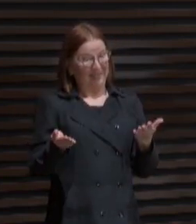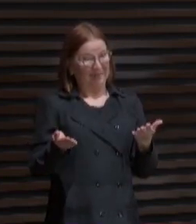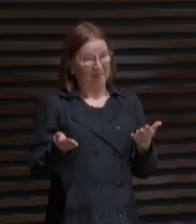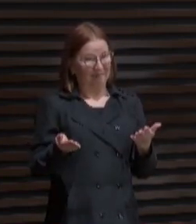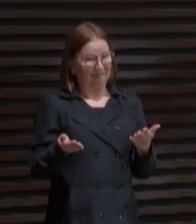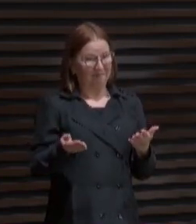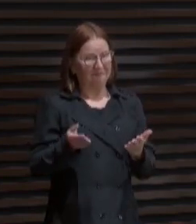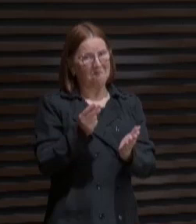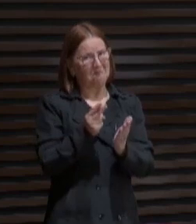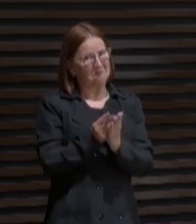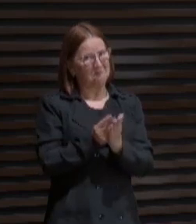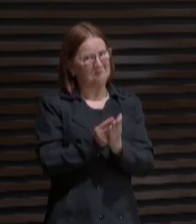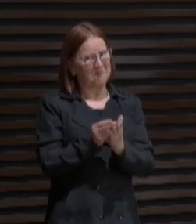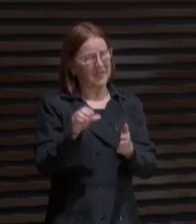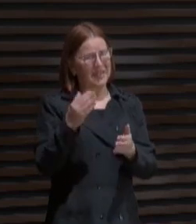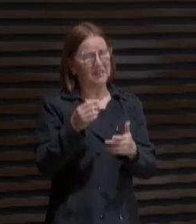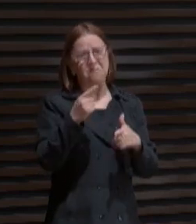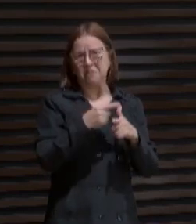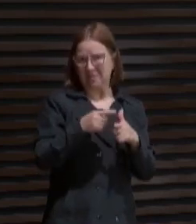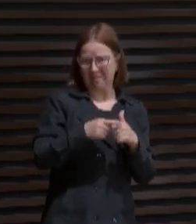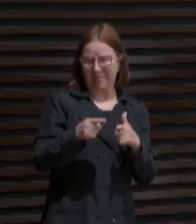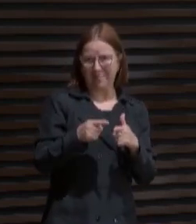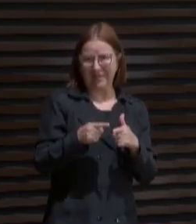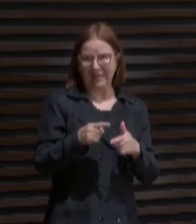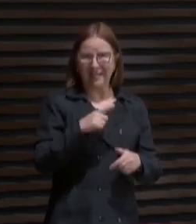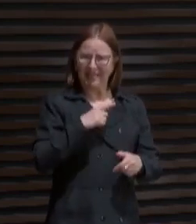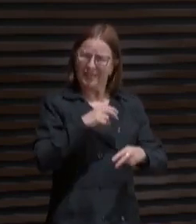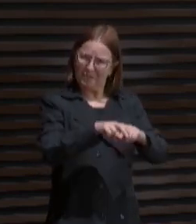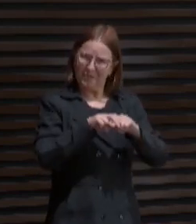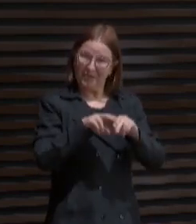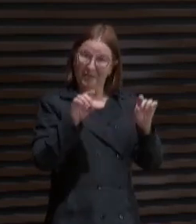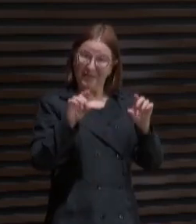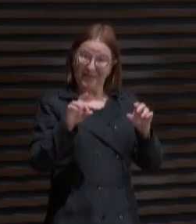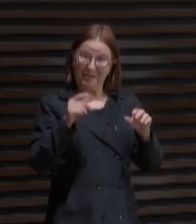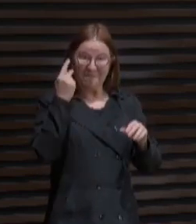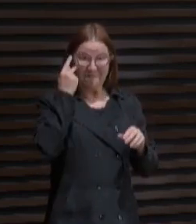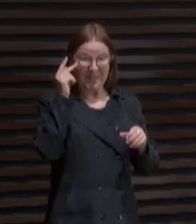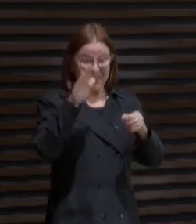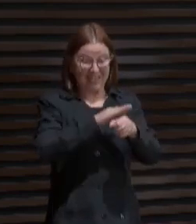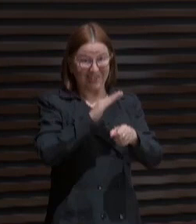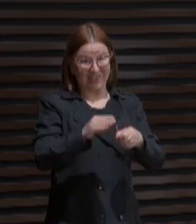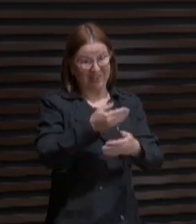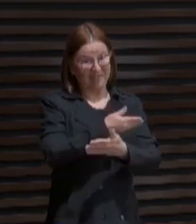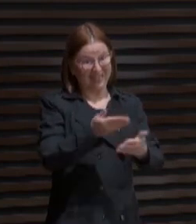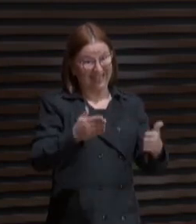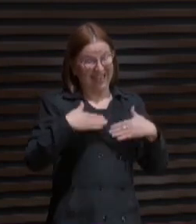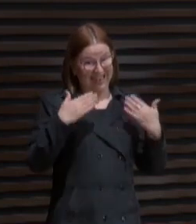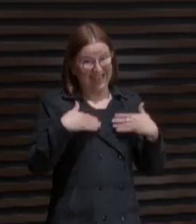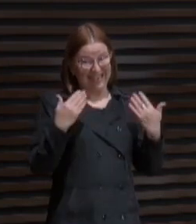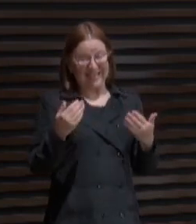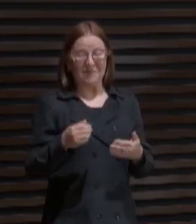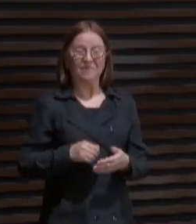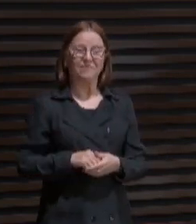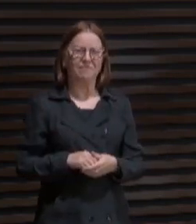especial para ser intenso de alegria? Meus irmãos, nas